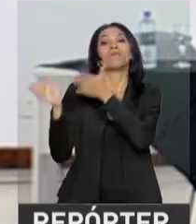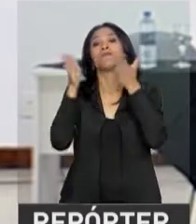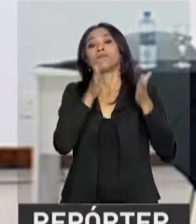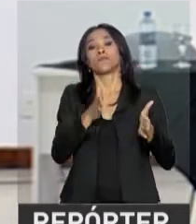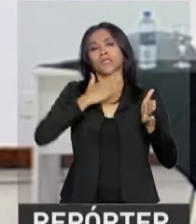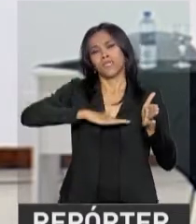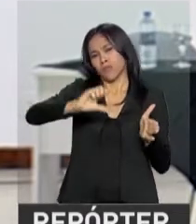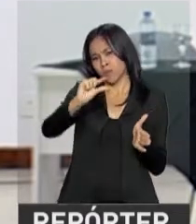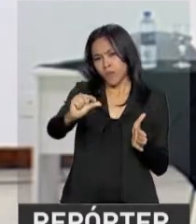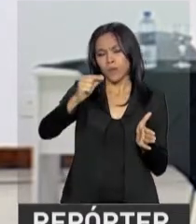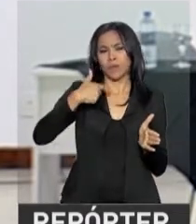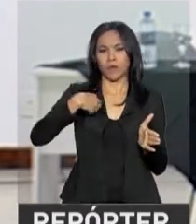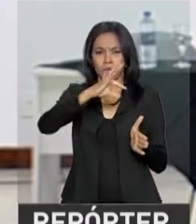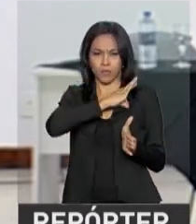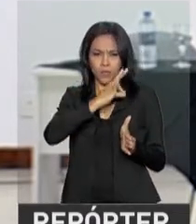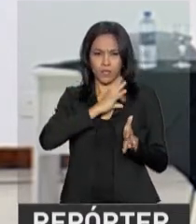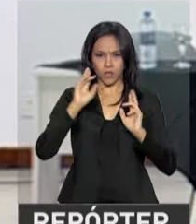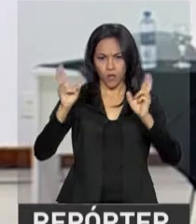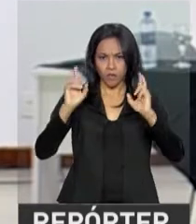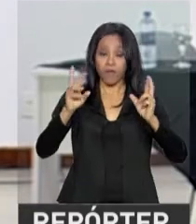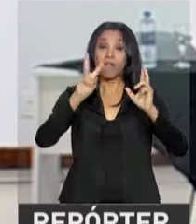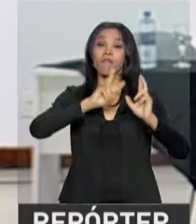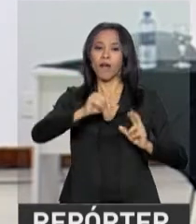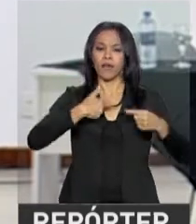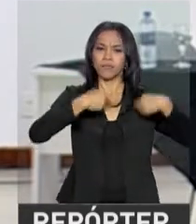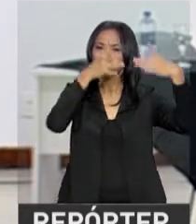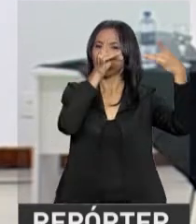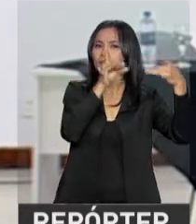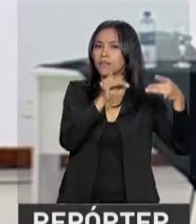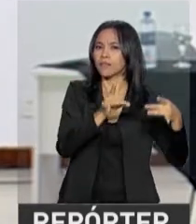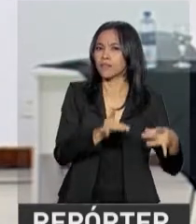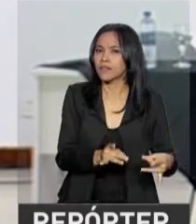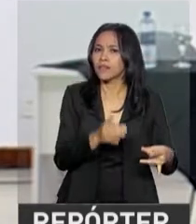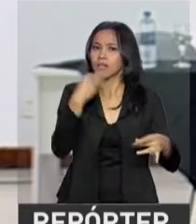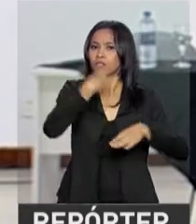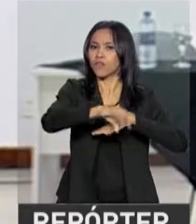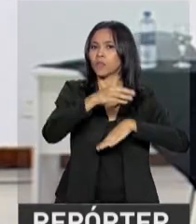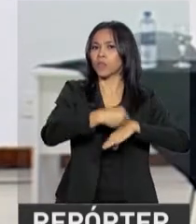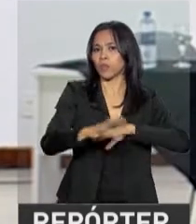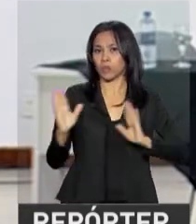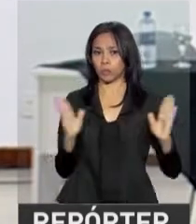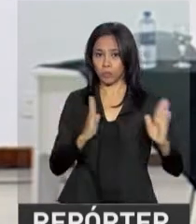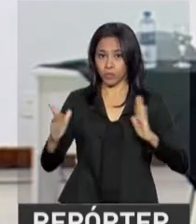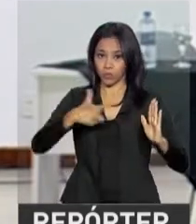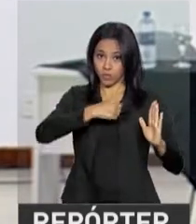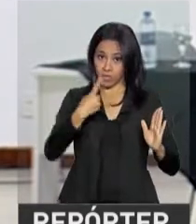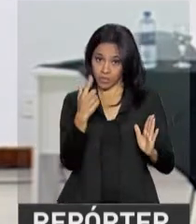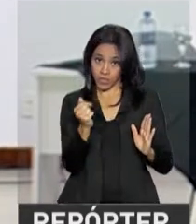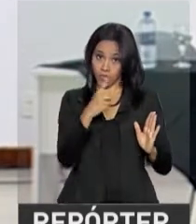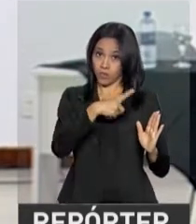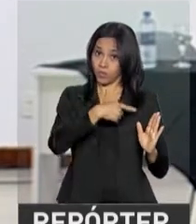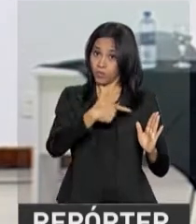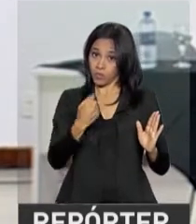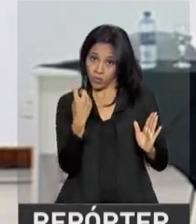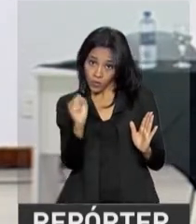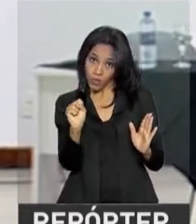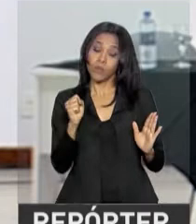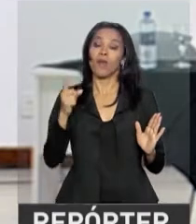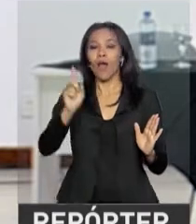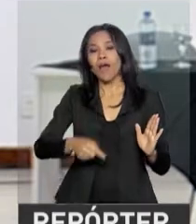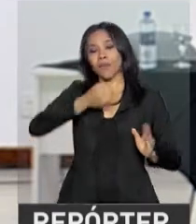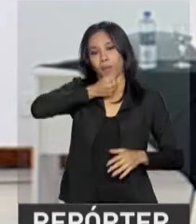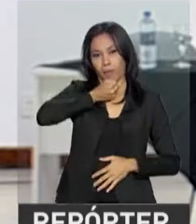a polícia rodoviária federal vai dar detalhes dos tatus de 2017 e 2018 em uma entrevista coletiva